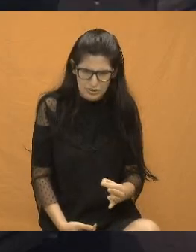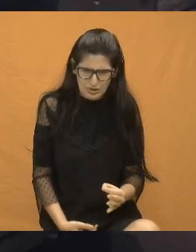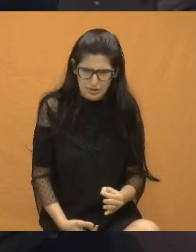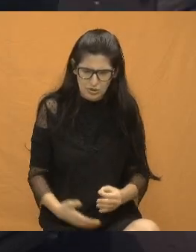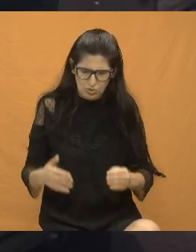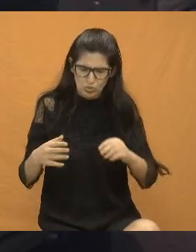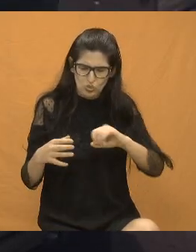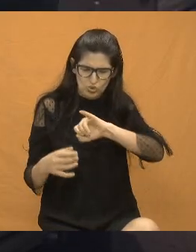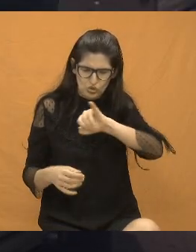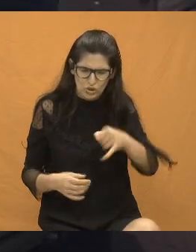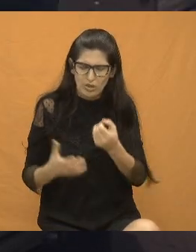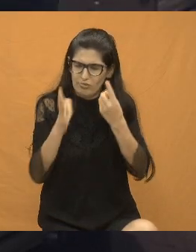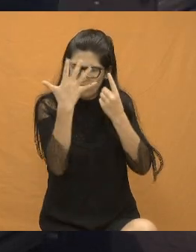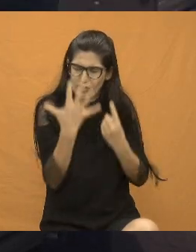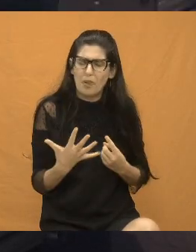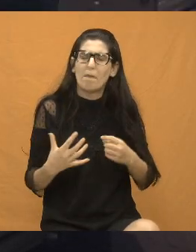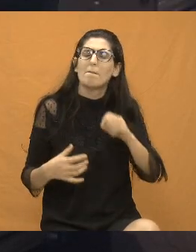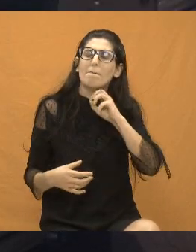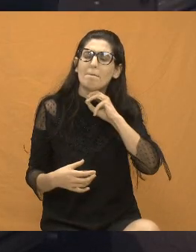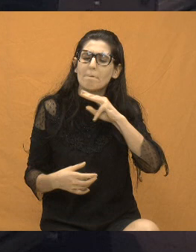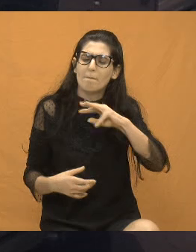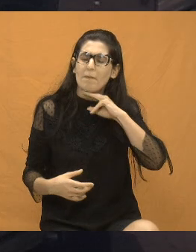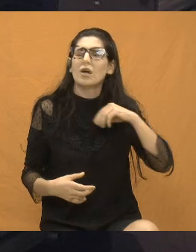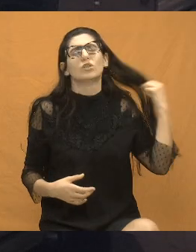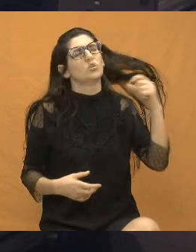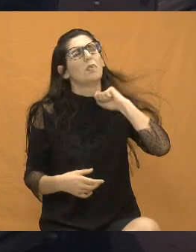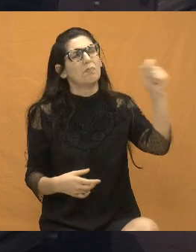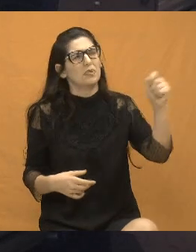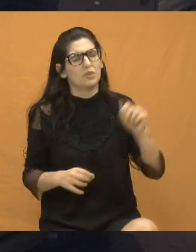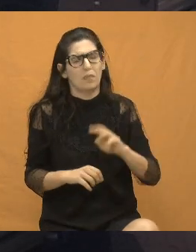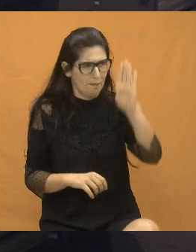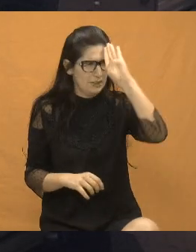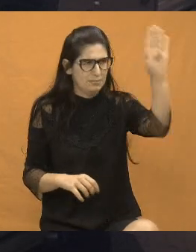Você fala meses. As principais despesas.